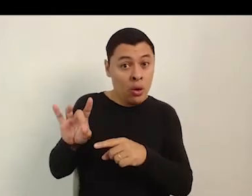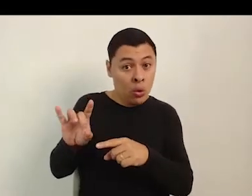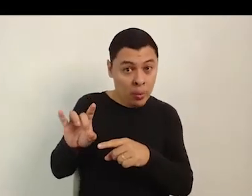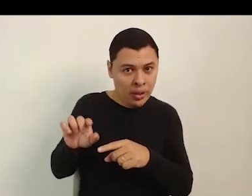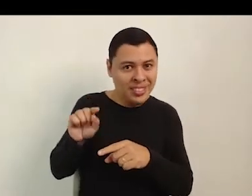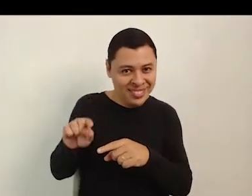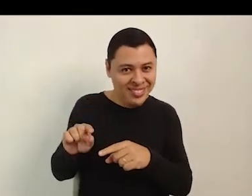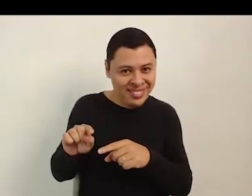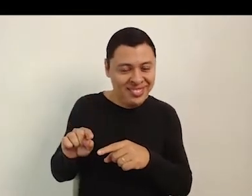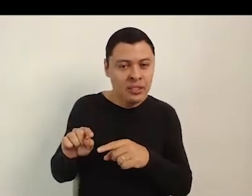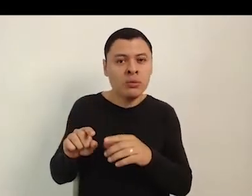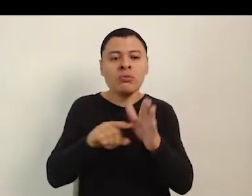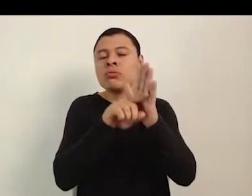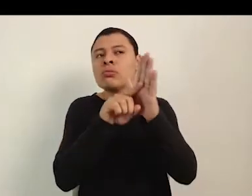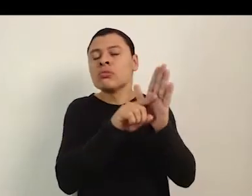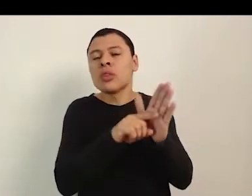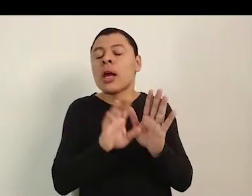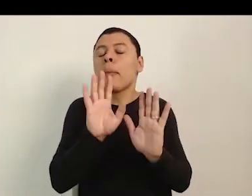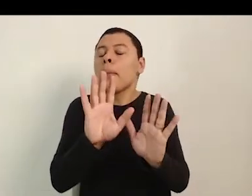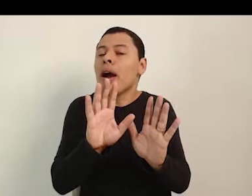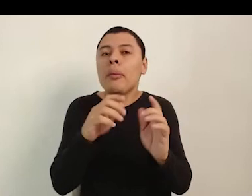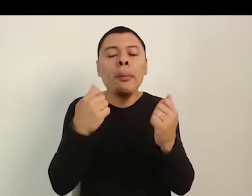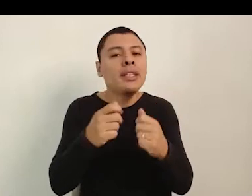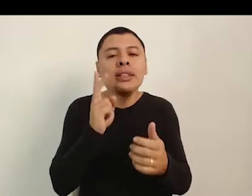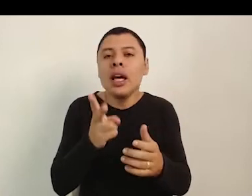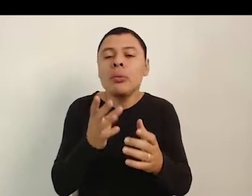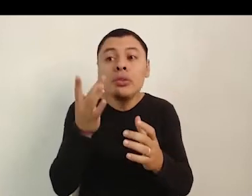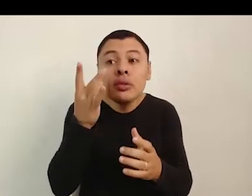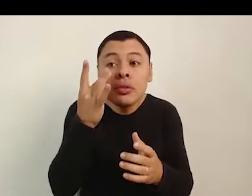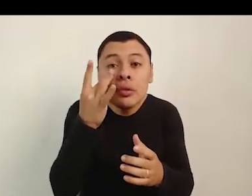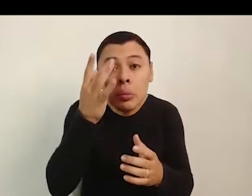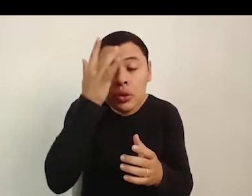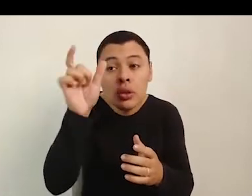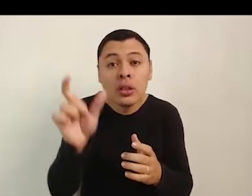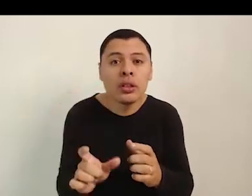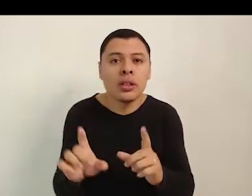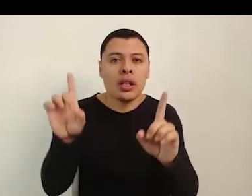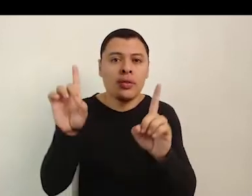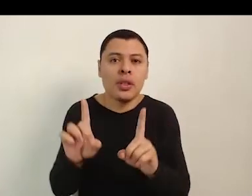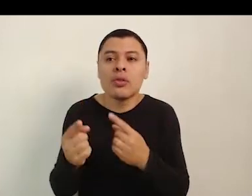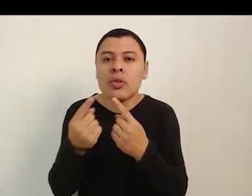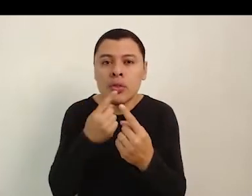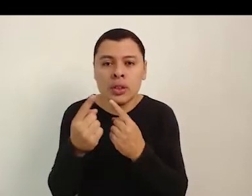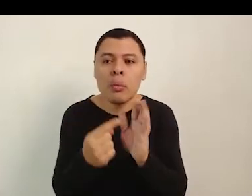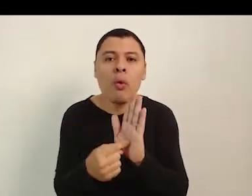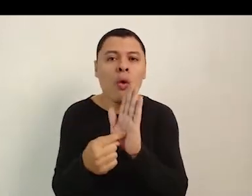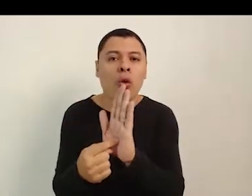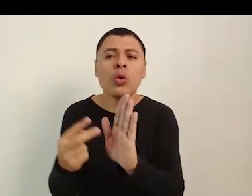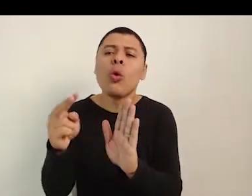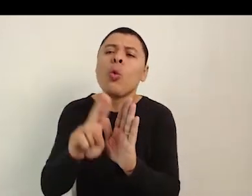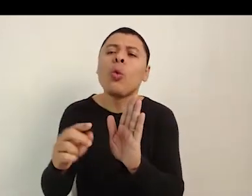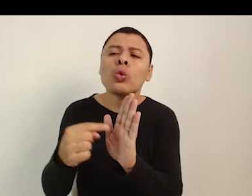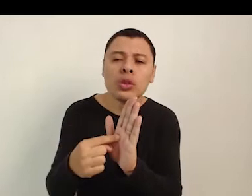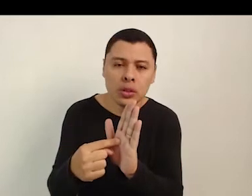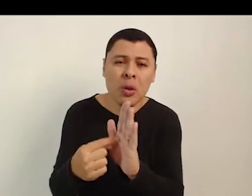testes em par com a pessoa com deficiência. Por quê? Essas ferramentas elas não conseguem completar de forma